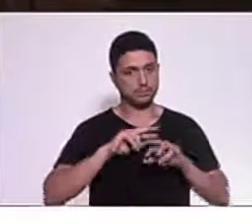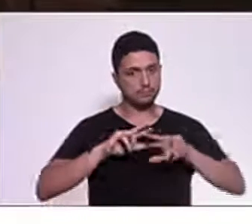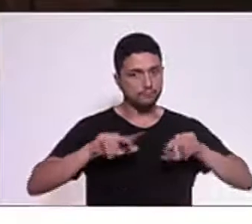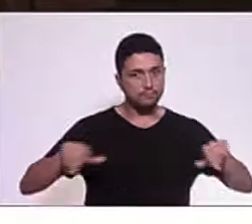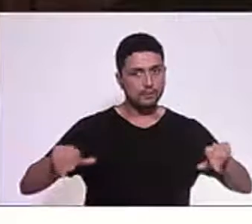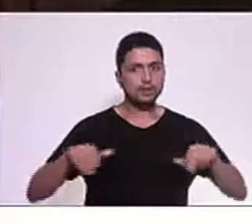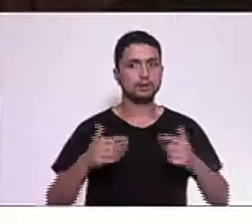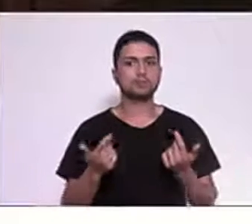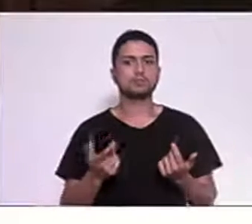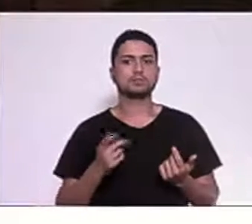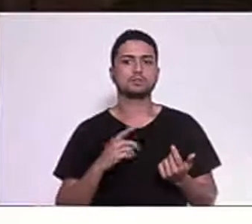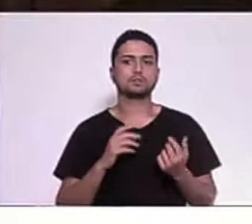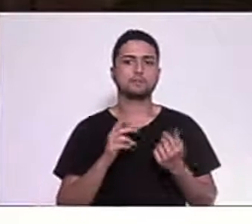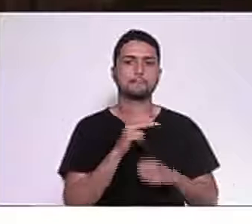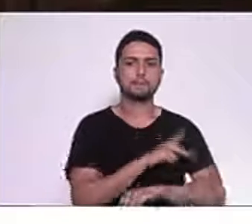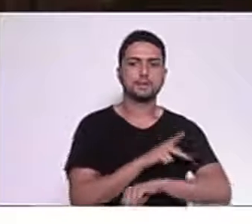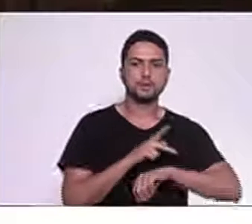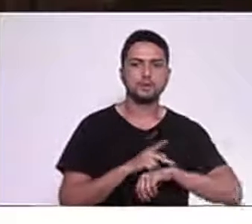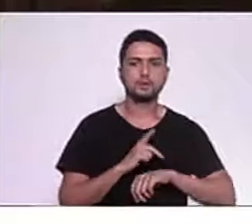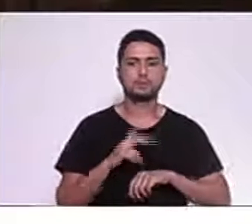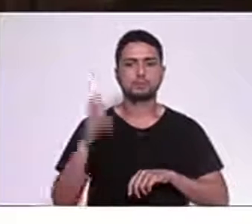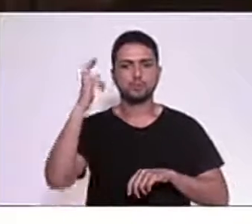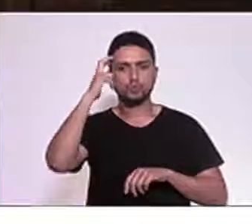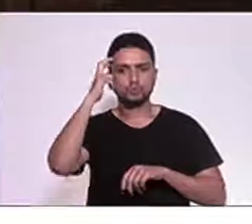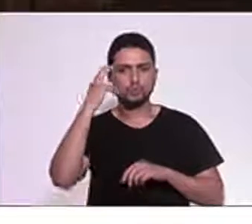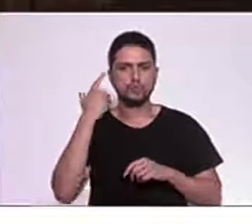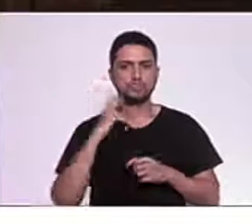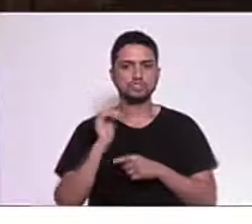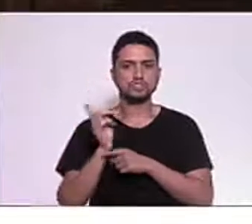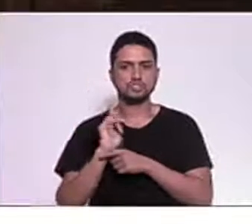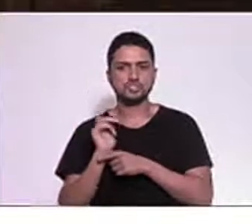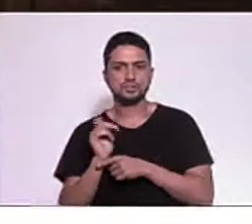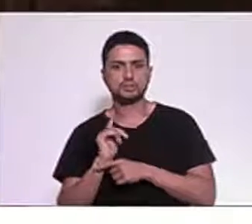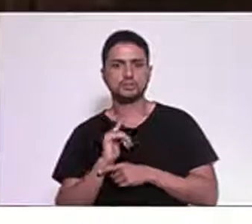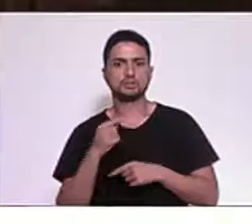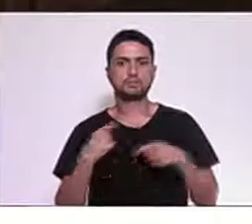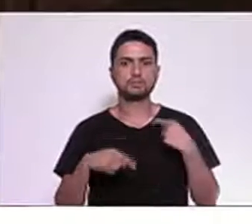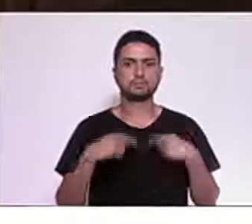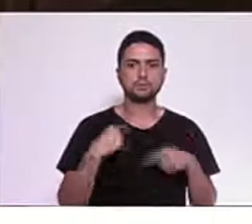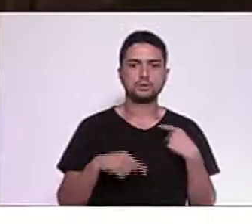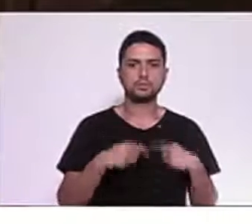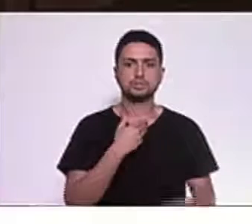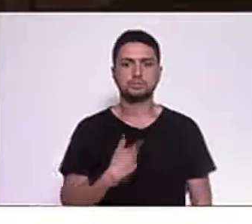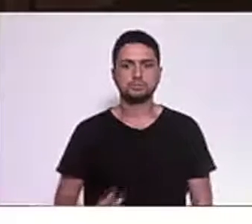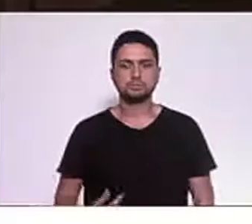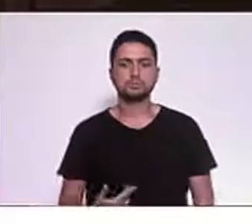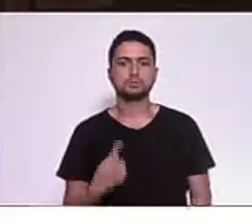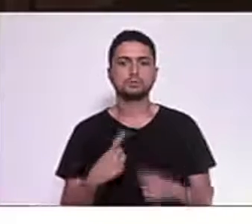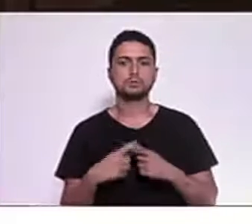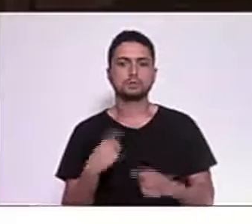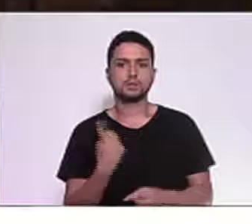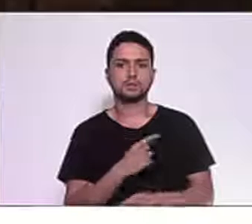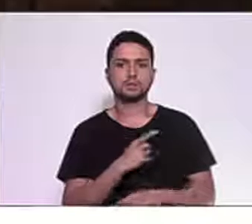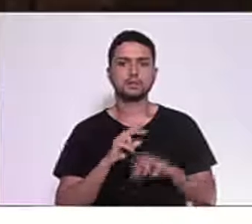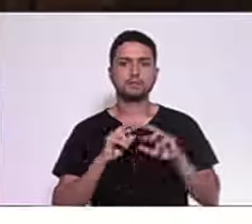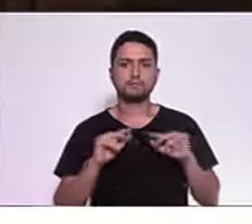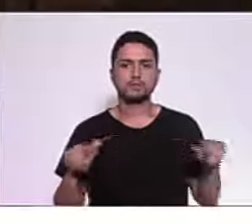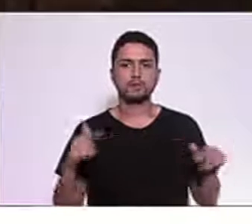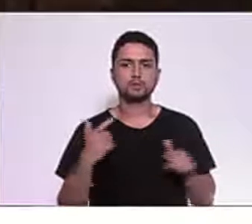que a escola, os professores não sofram algum tipo de punição. É preciso compreender o fenômeno educativo na